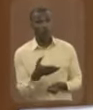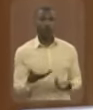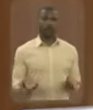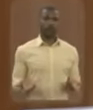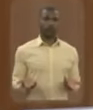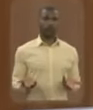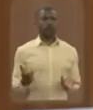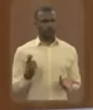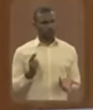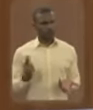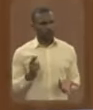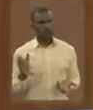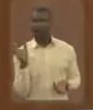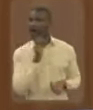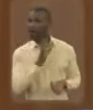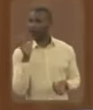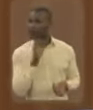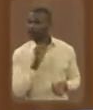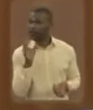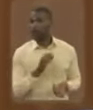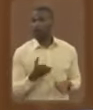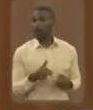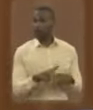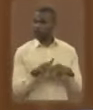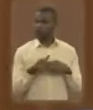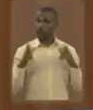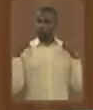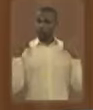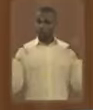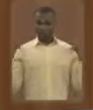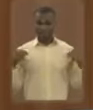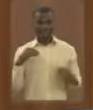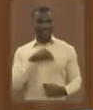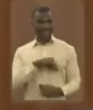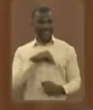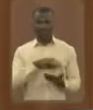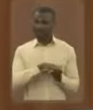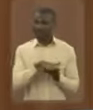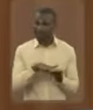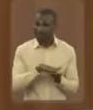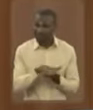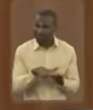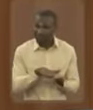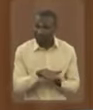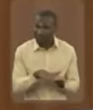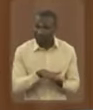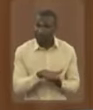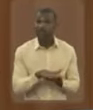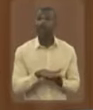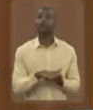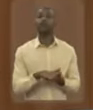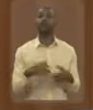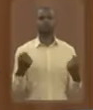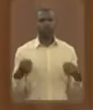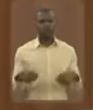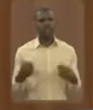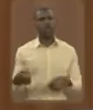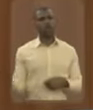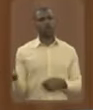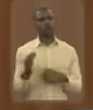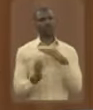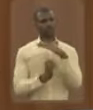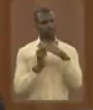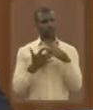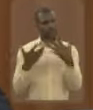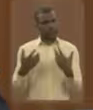uma uma situação emergencial motorista sem salário que inclusive tem que ser assumido pela nova